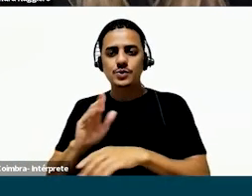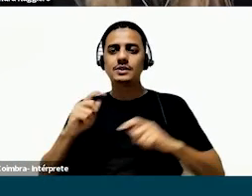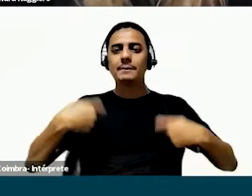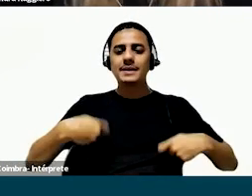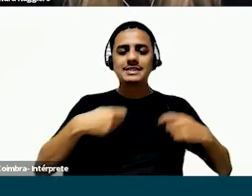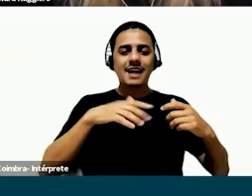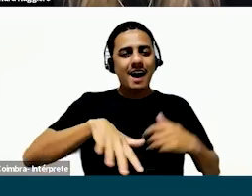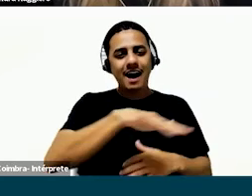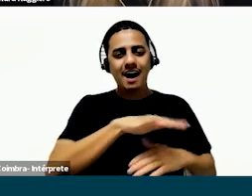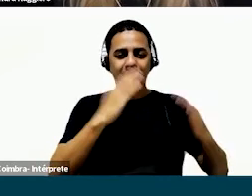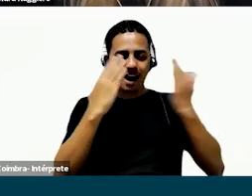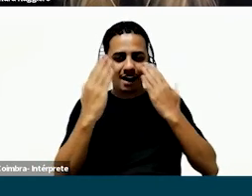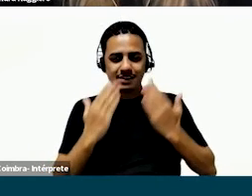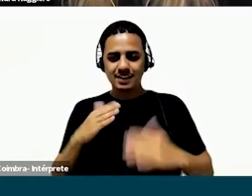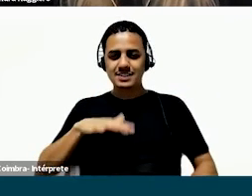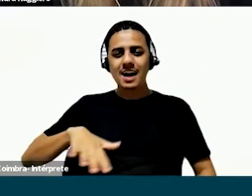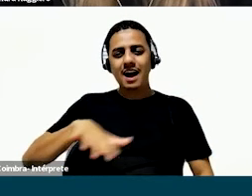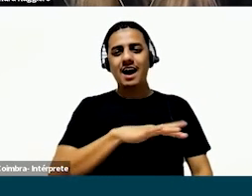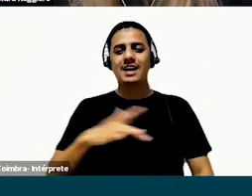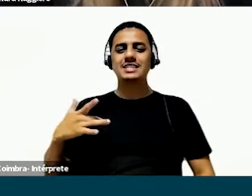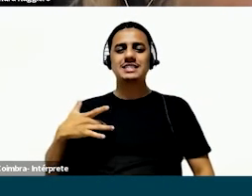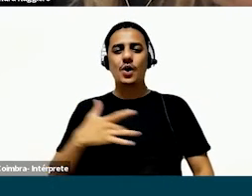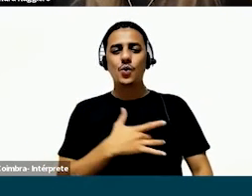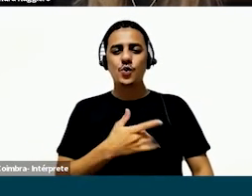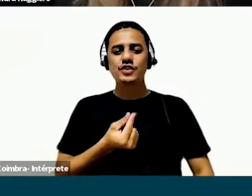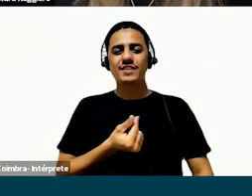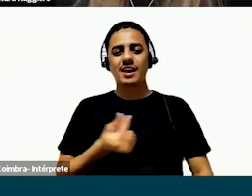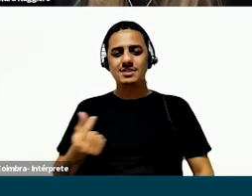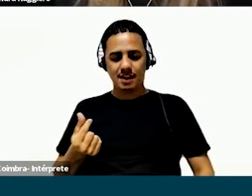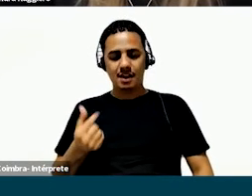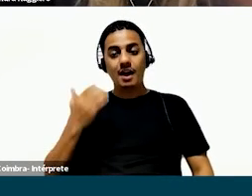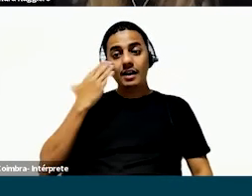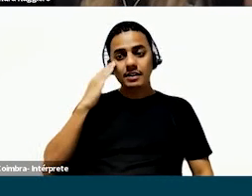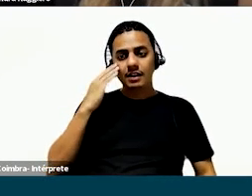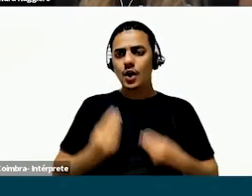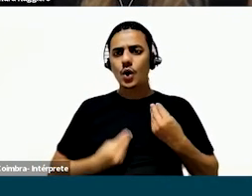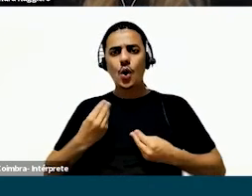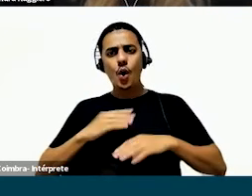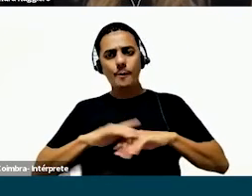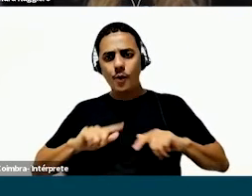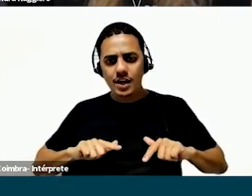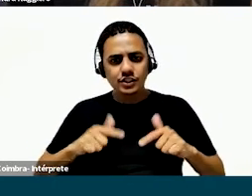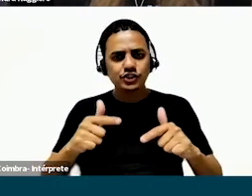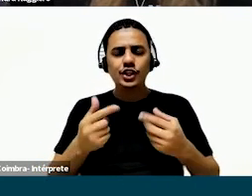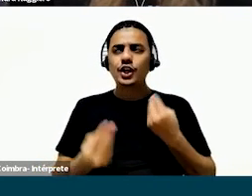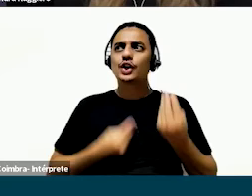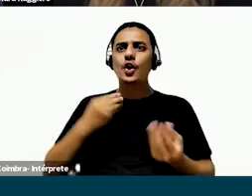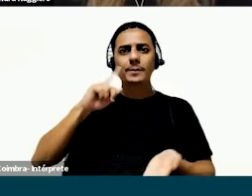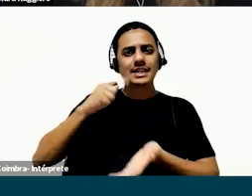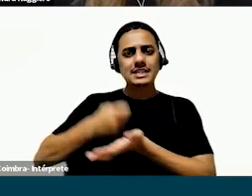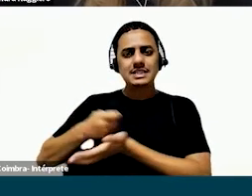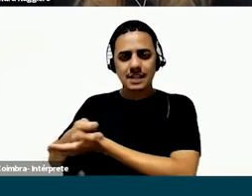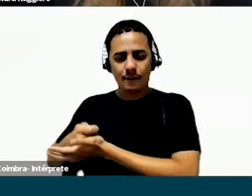ajuda com análise de saúde financeira e entender como agir, né, tomar